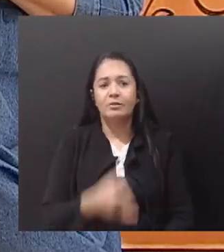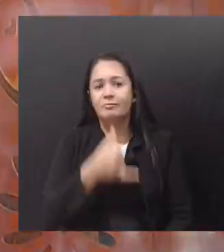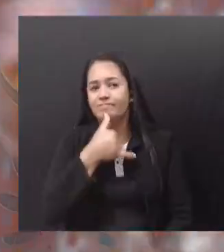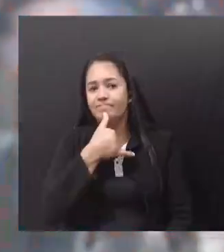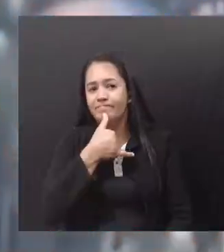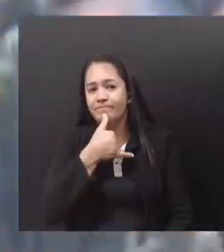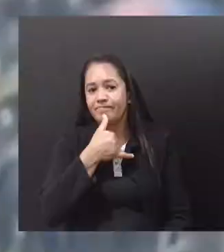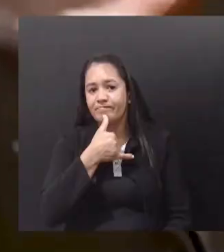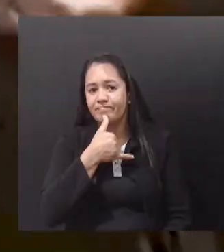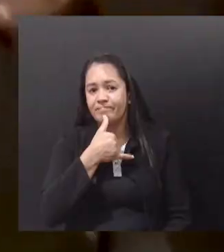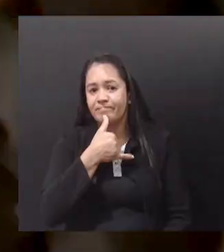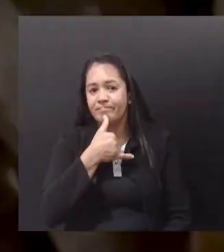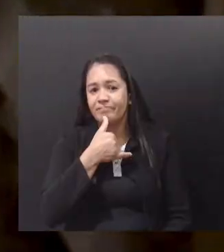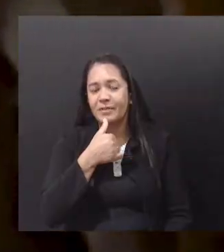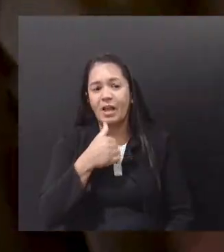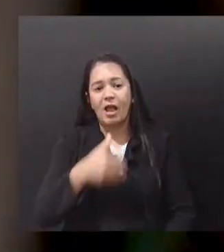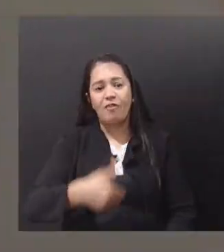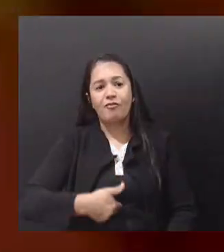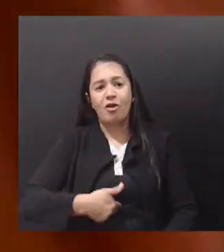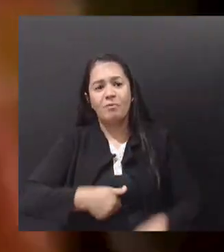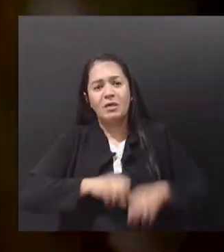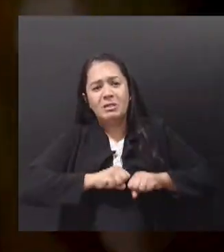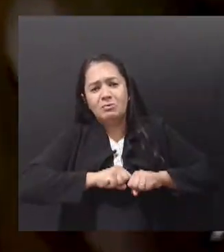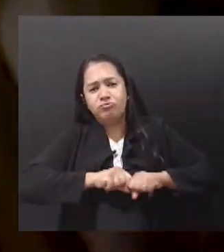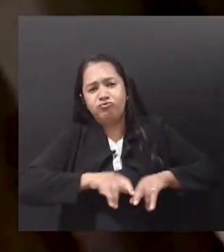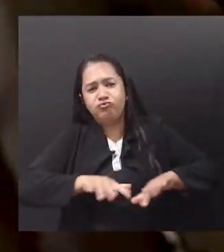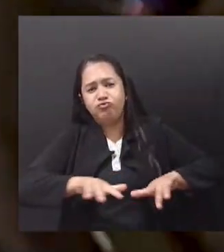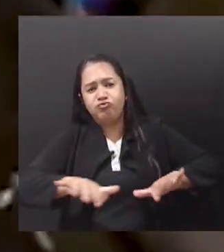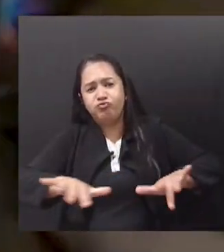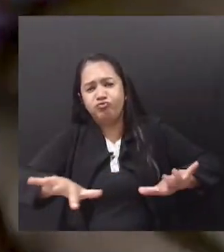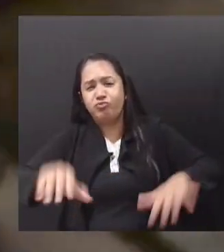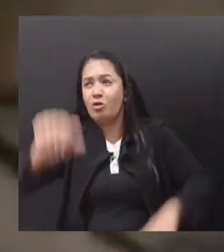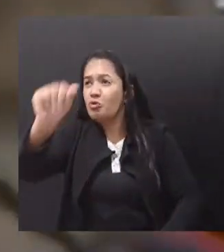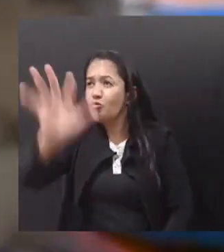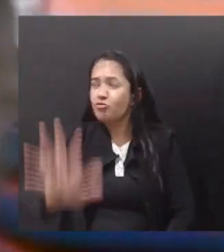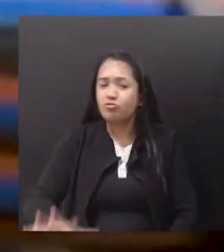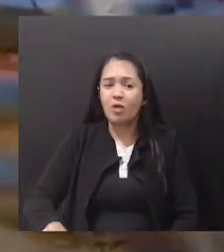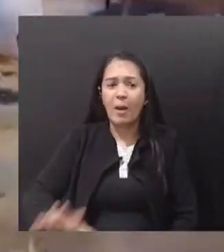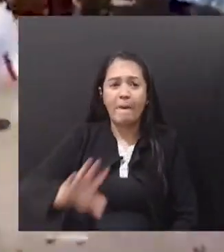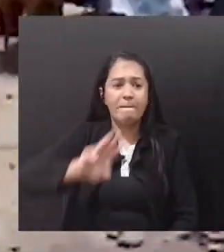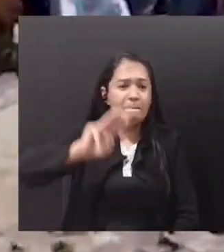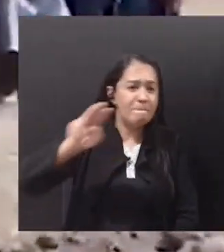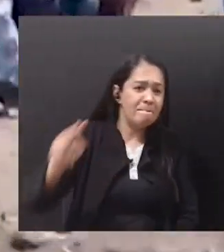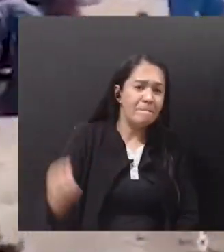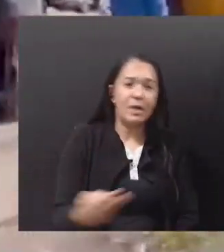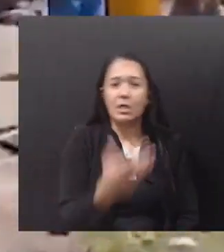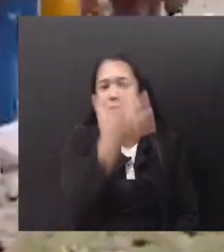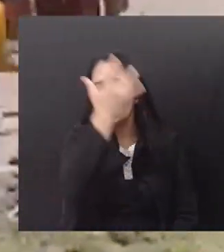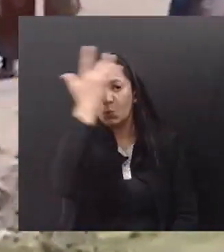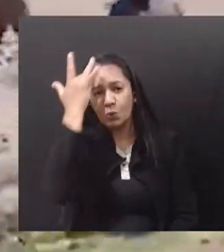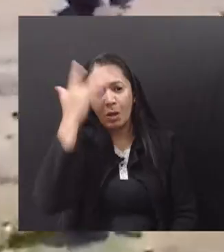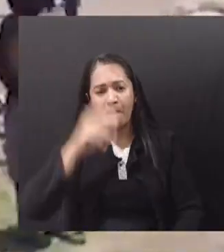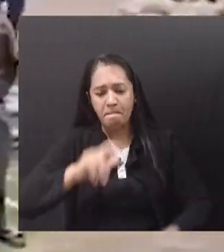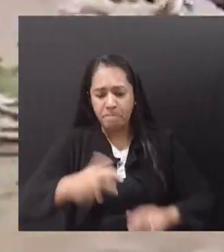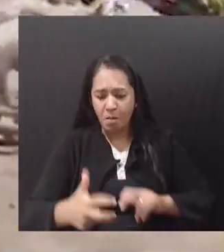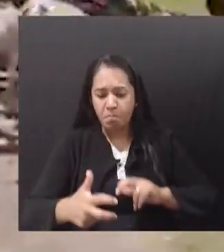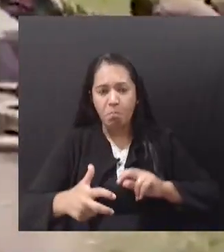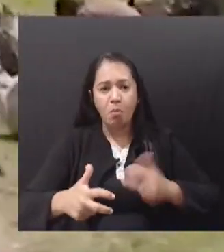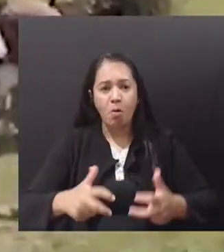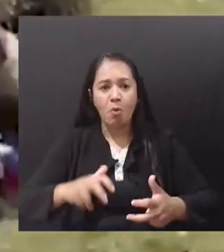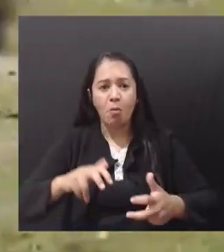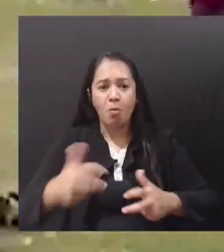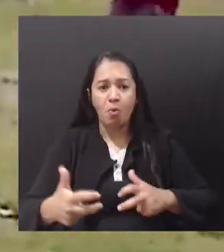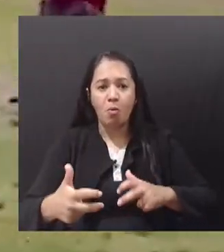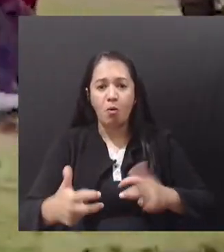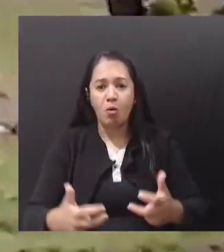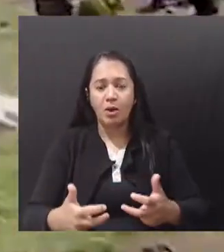A fome ela se alastrou no continente todo africano, são milhões e milhões de pessoas morrendo. Não